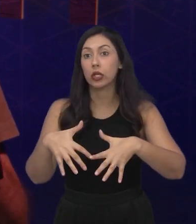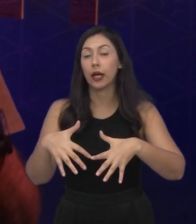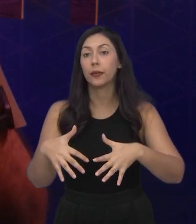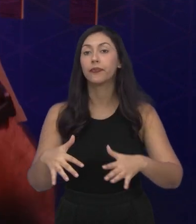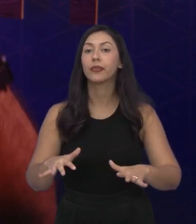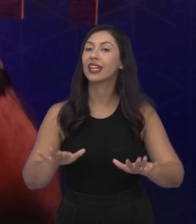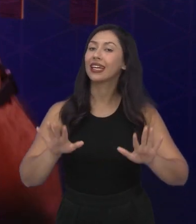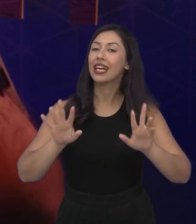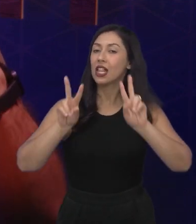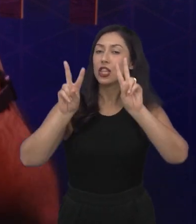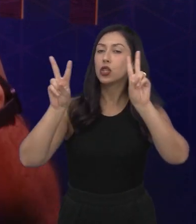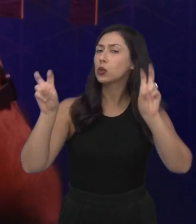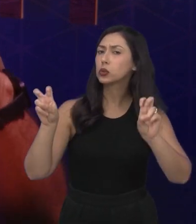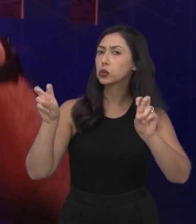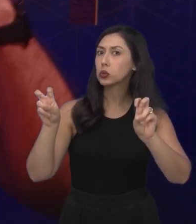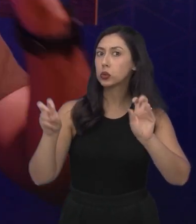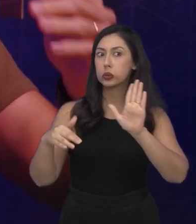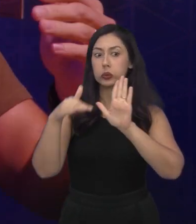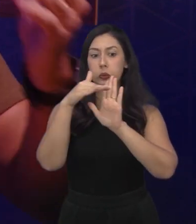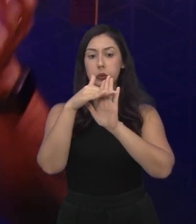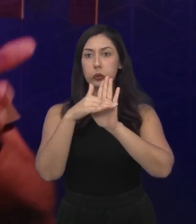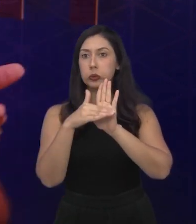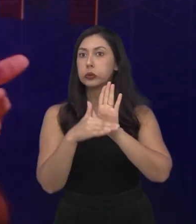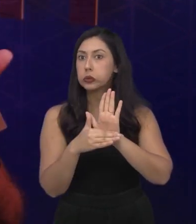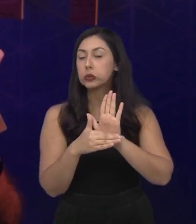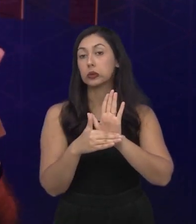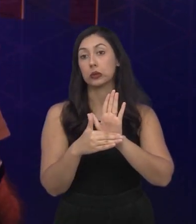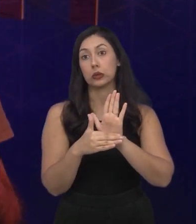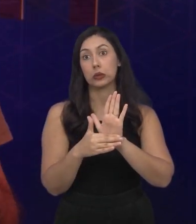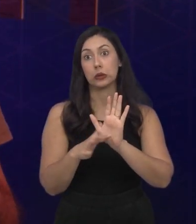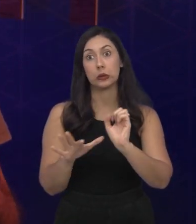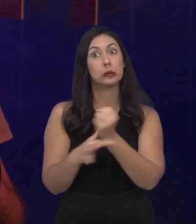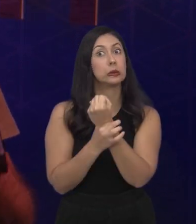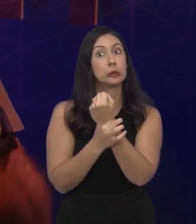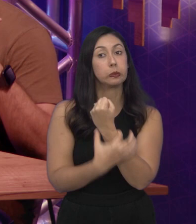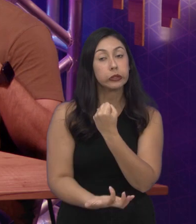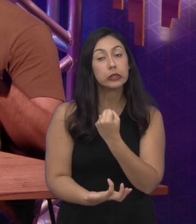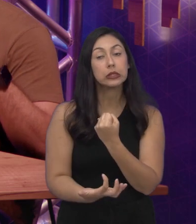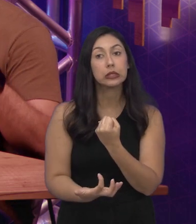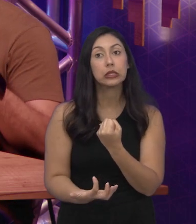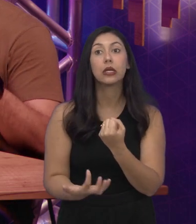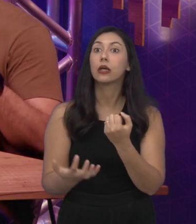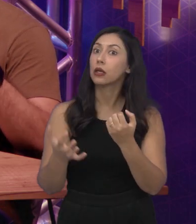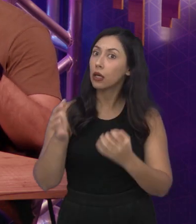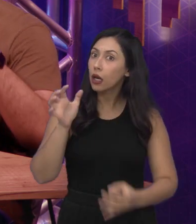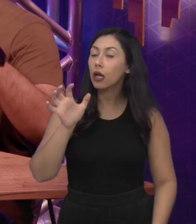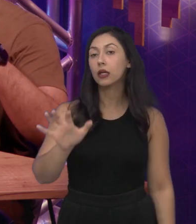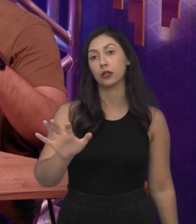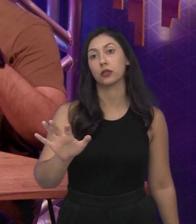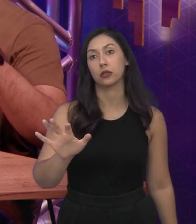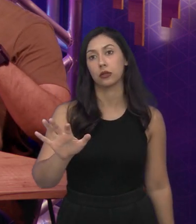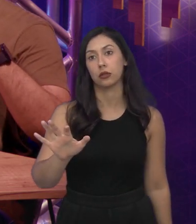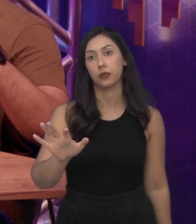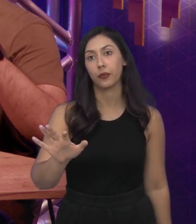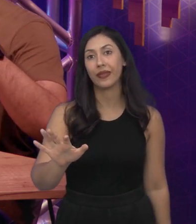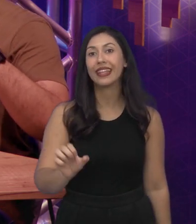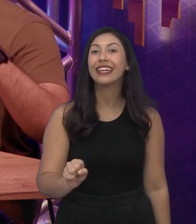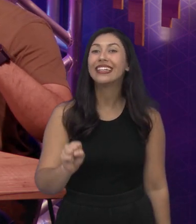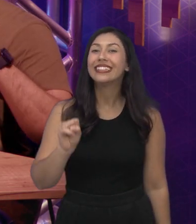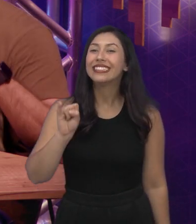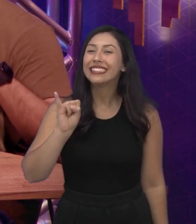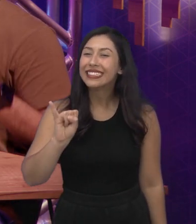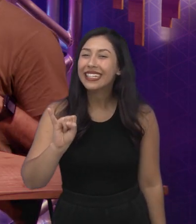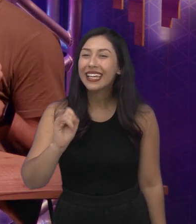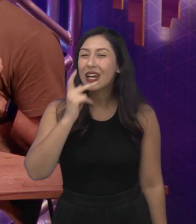dia. E quando a gente fala nesses níveis de insegurança alimentar, é justamente isso. As pessoas, quando